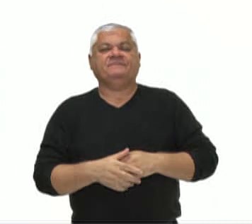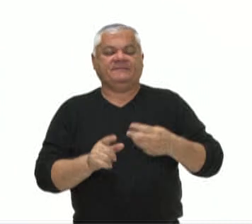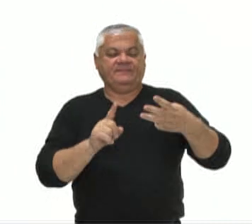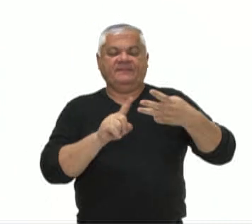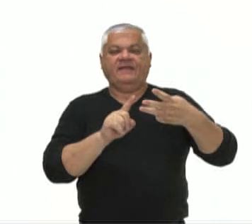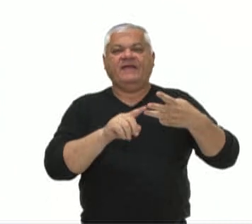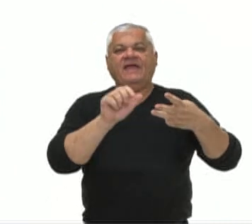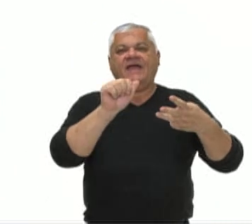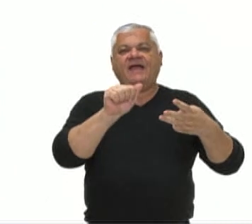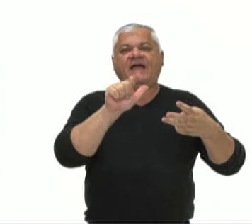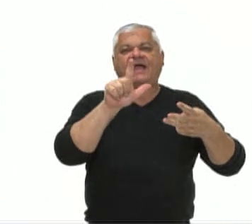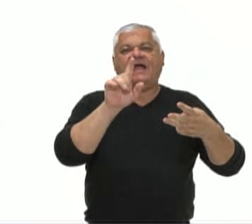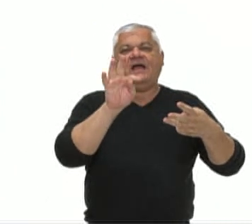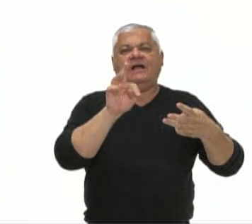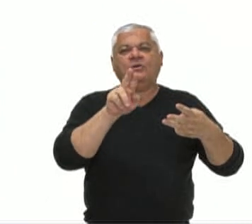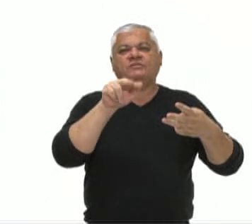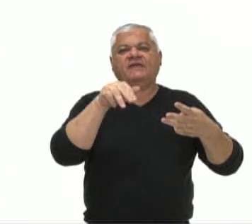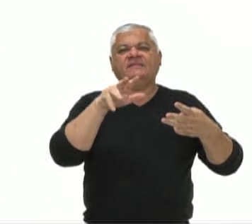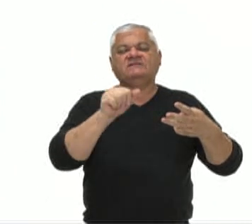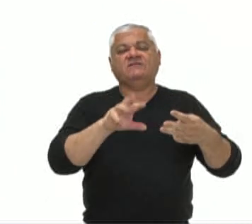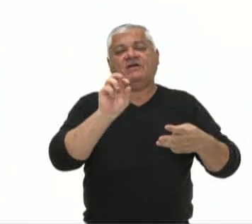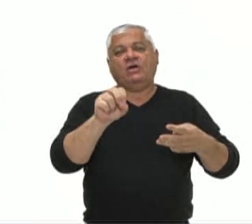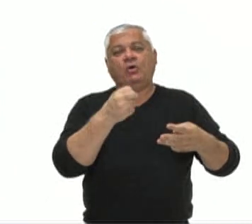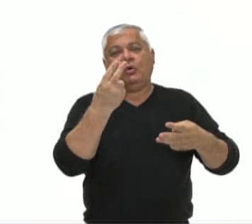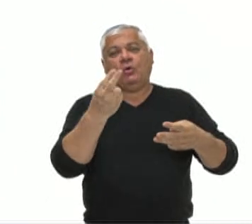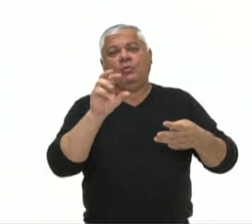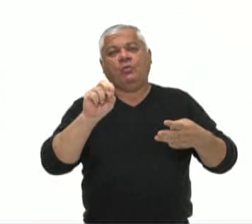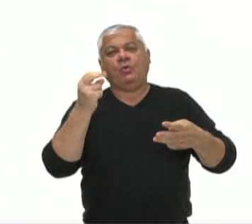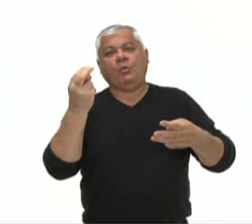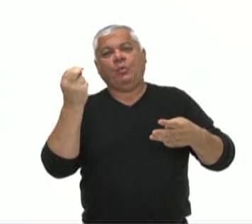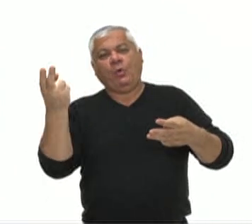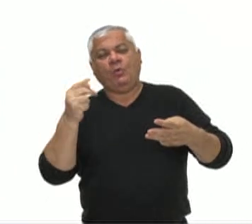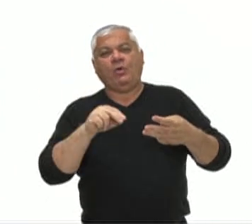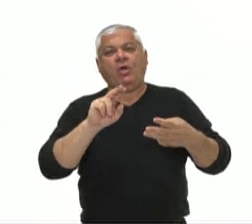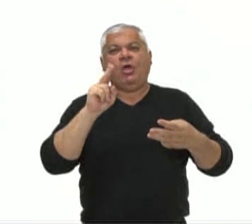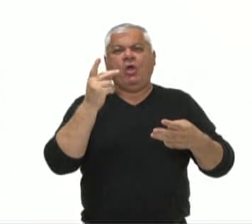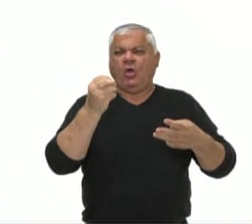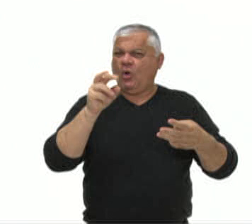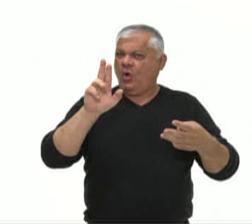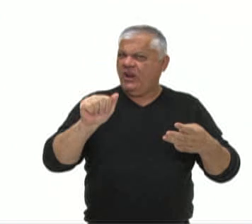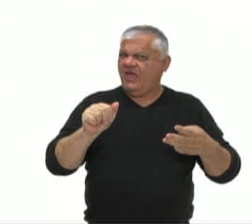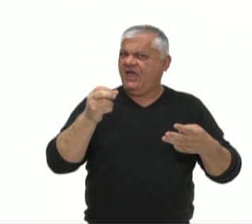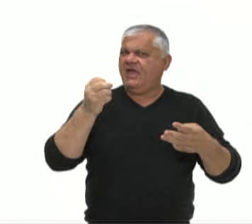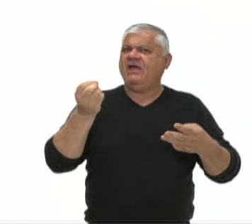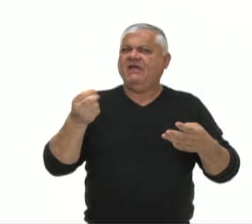o ou, o ora, o já, o